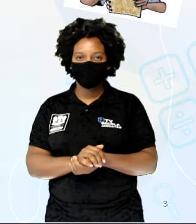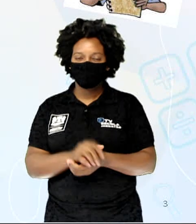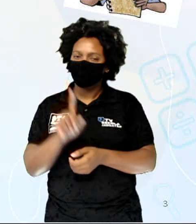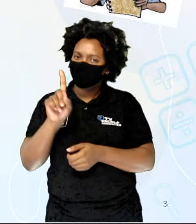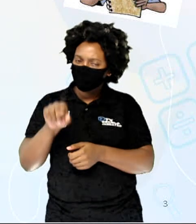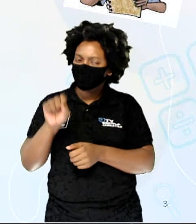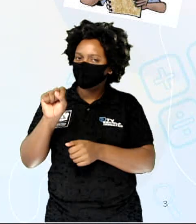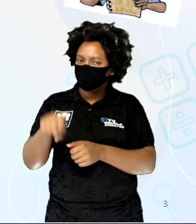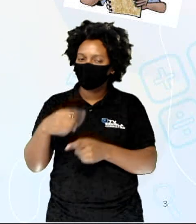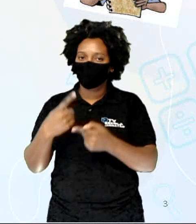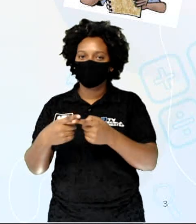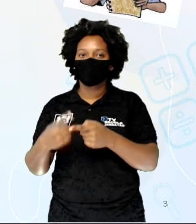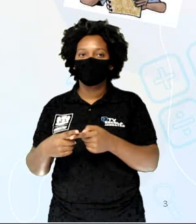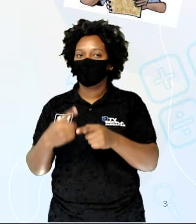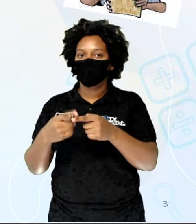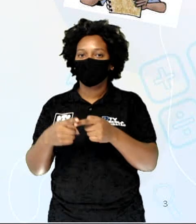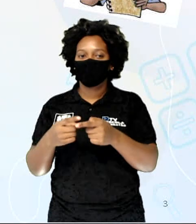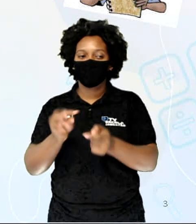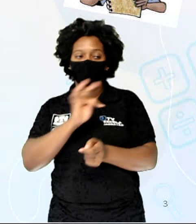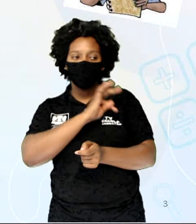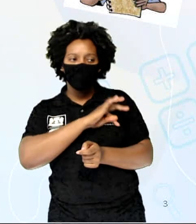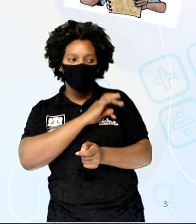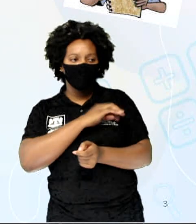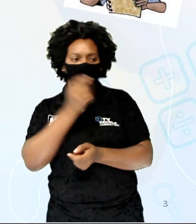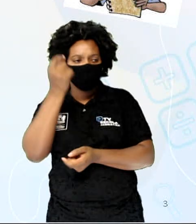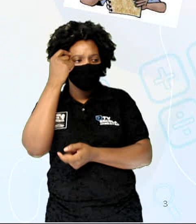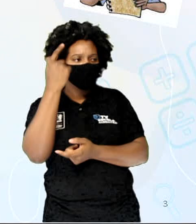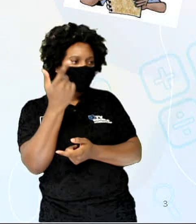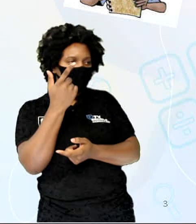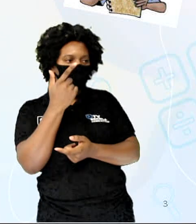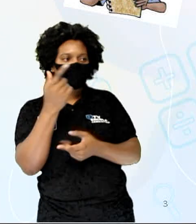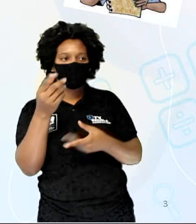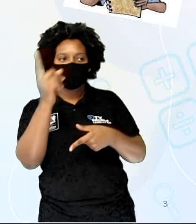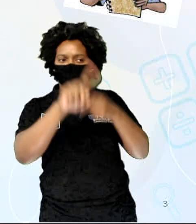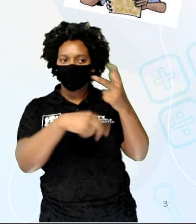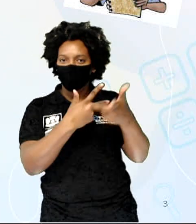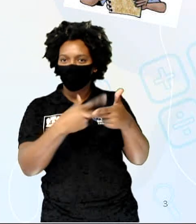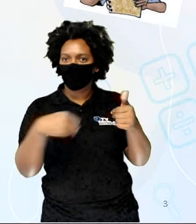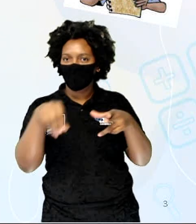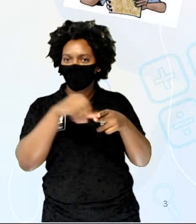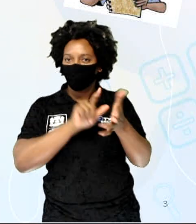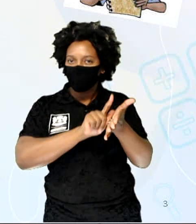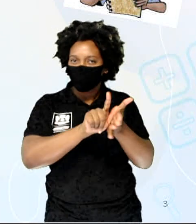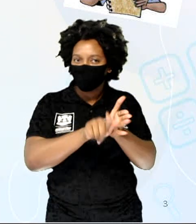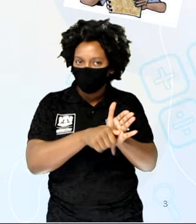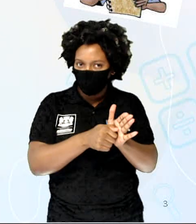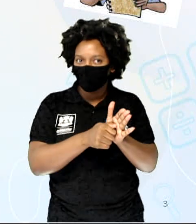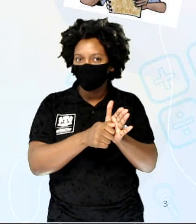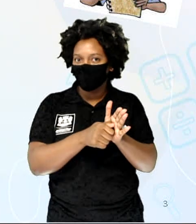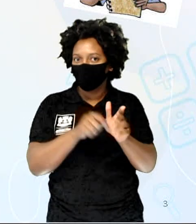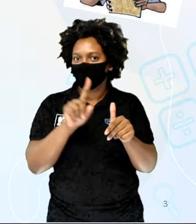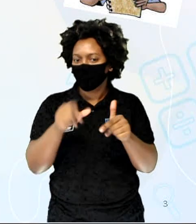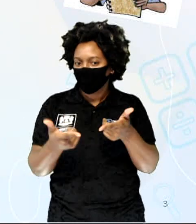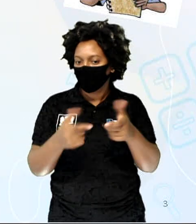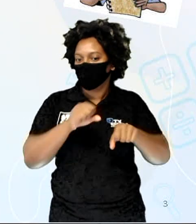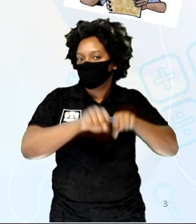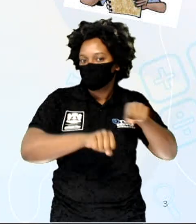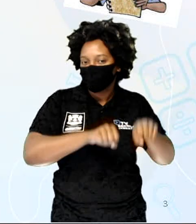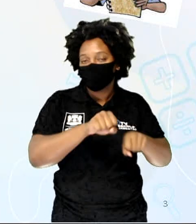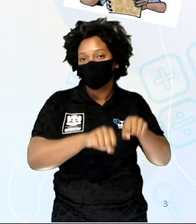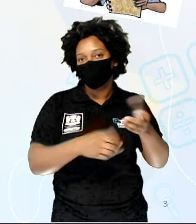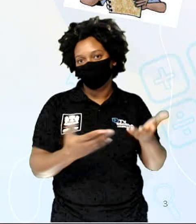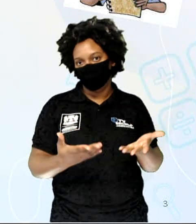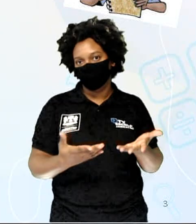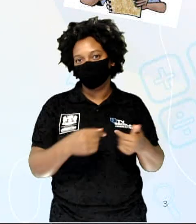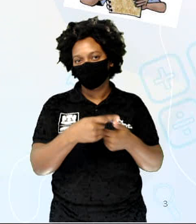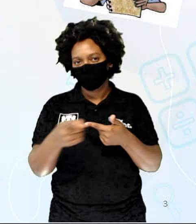Sim. Por quê? Porque o fiscal não imaginava que o produto contrabandeado fosse a lambreta. Se